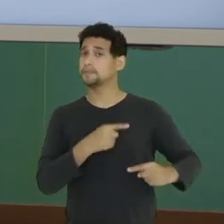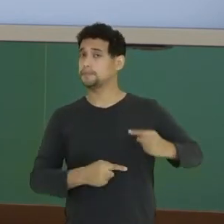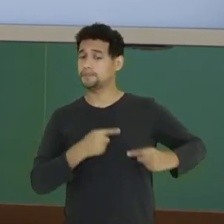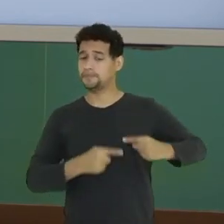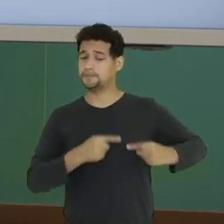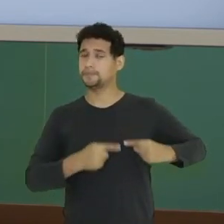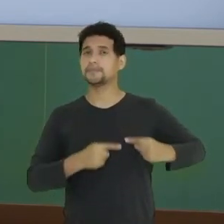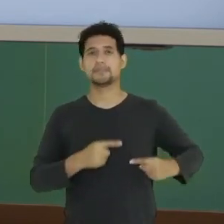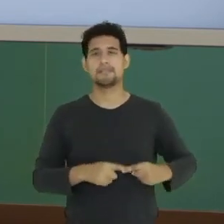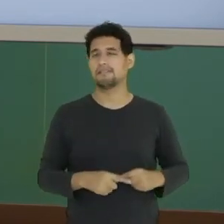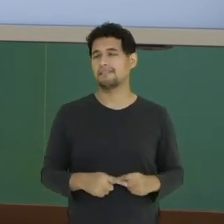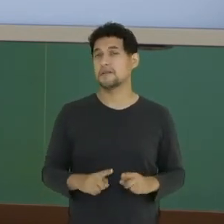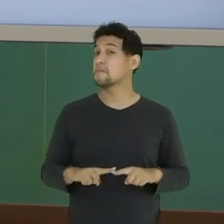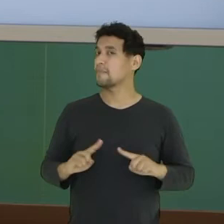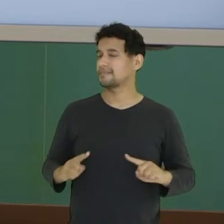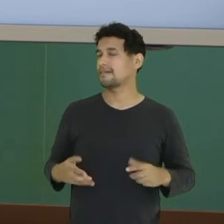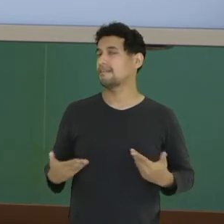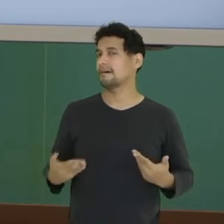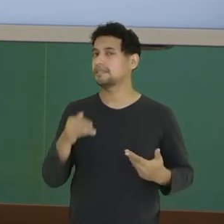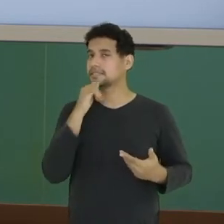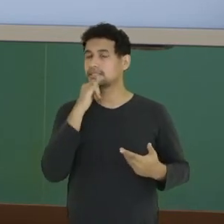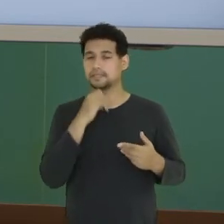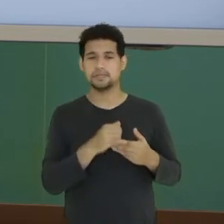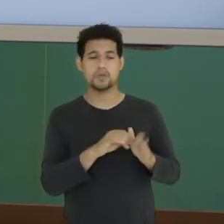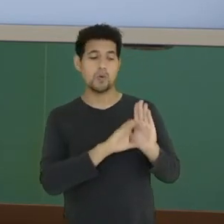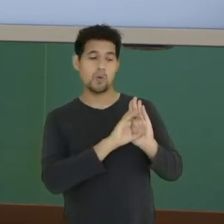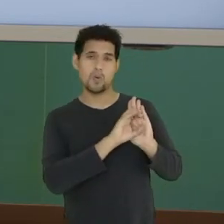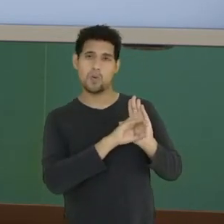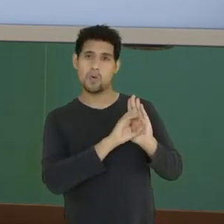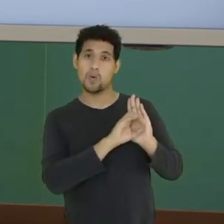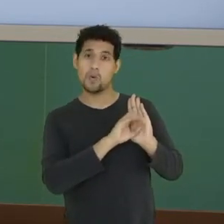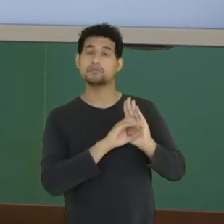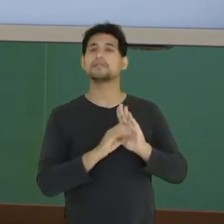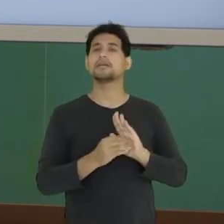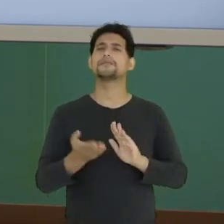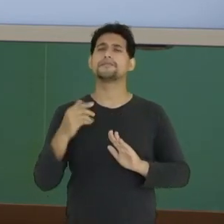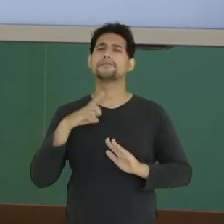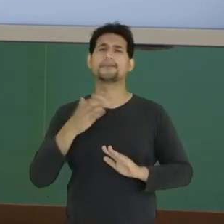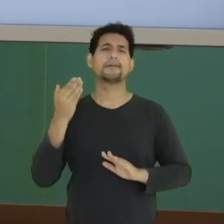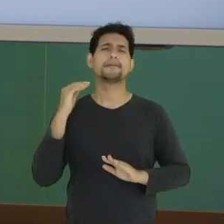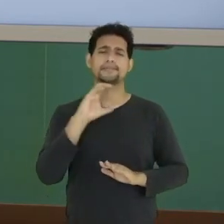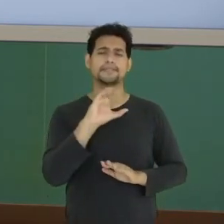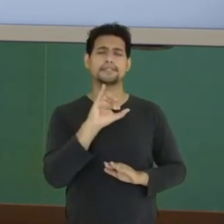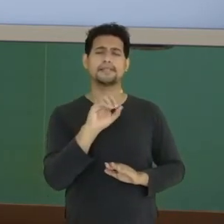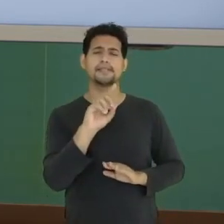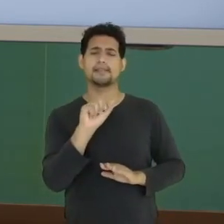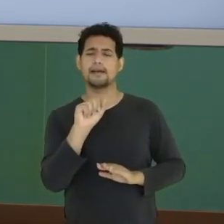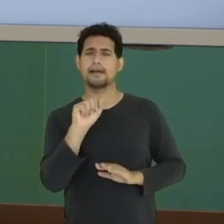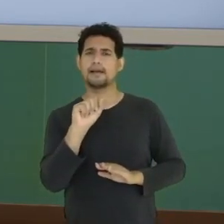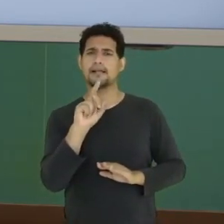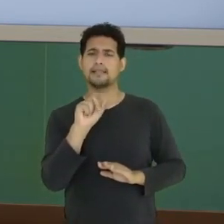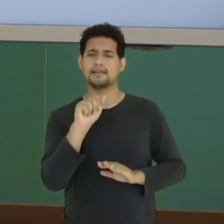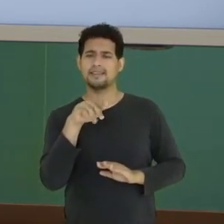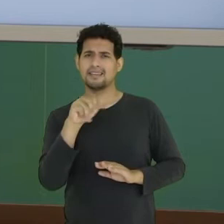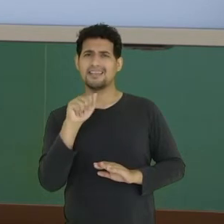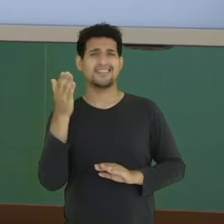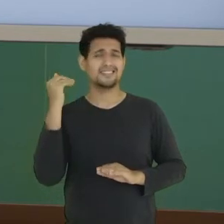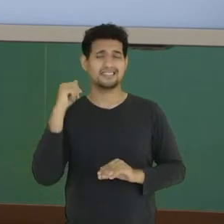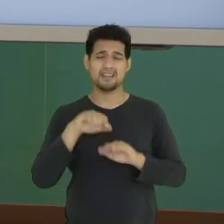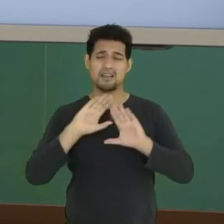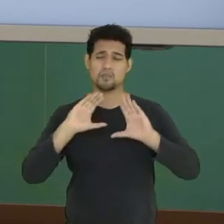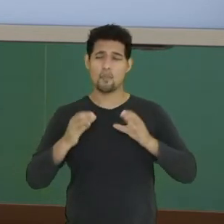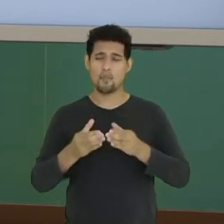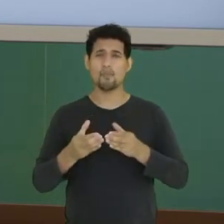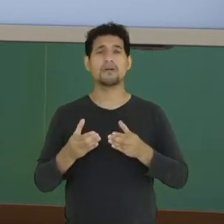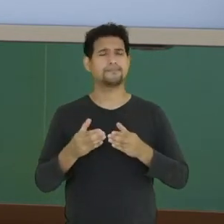política. Obviamente, o conceito de cidadania na Grécia Antiga, ele era muito reduzido, muito